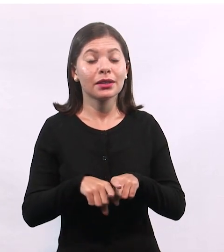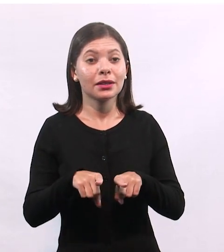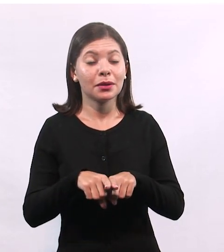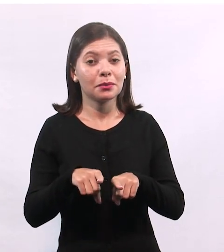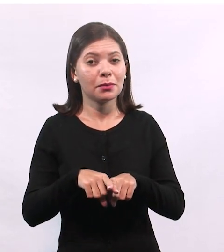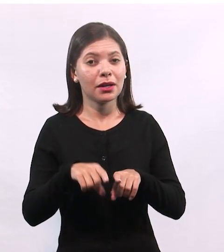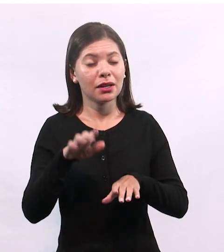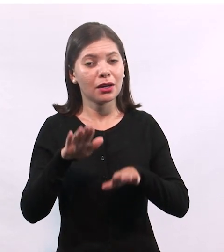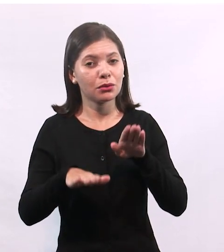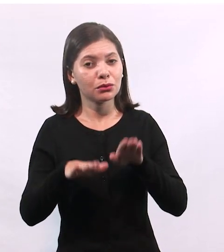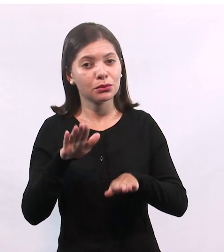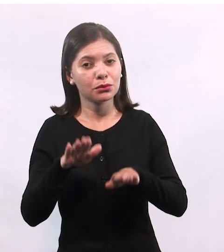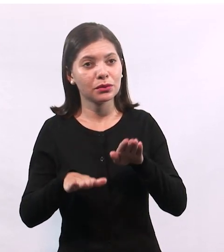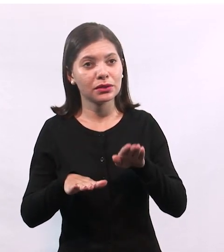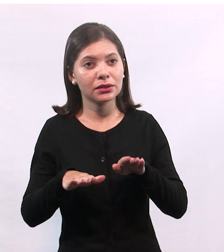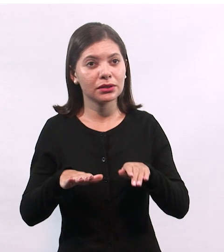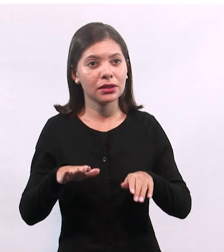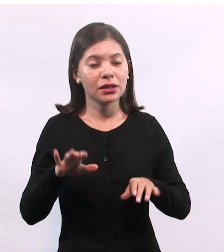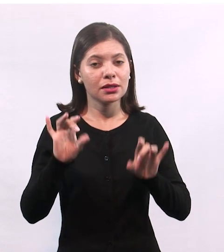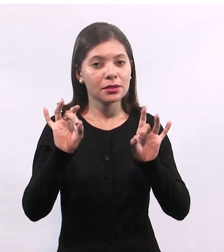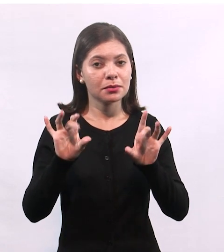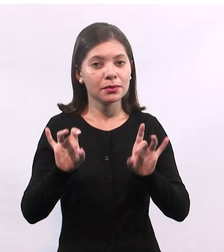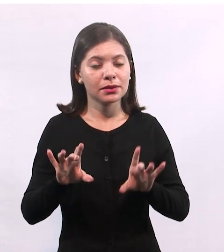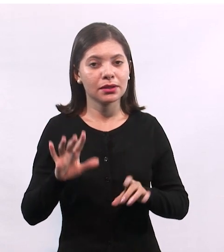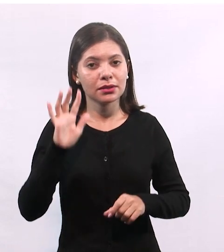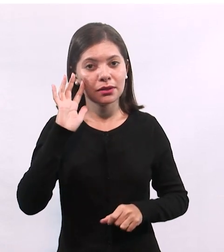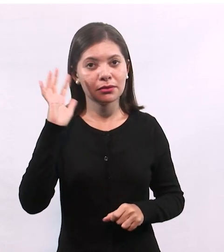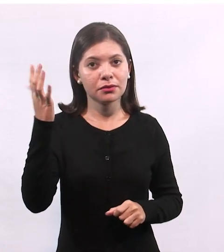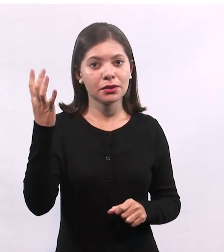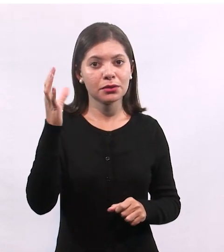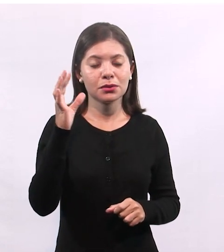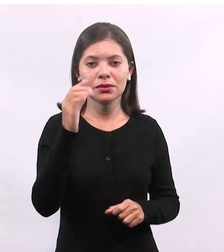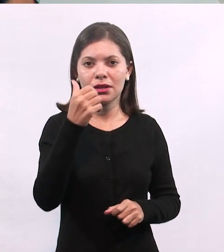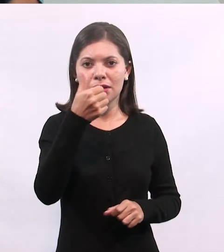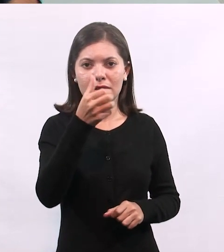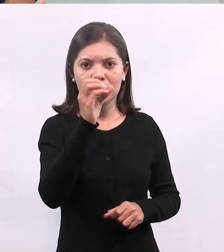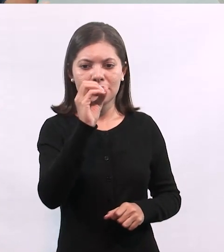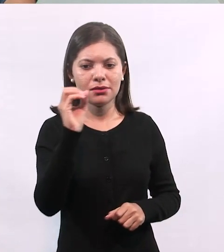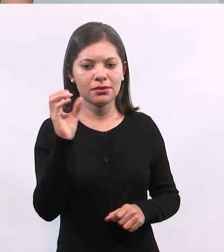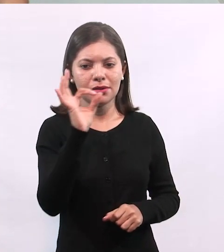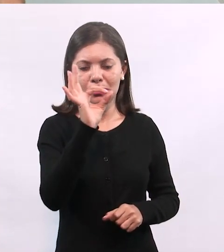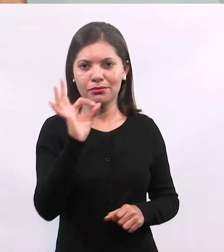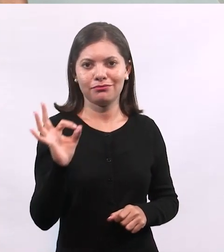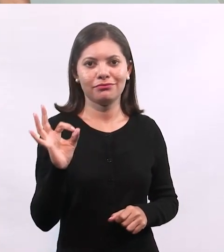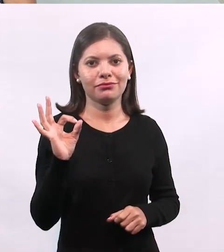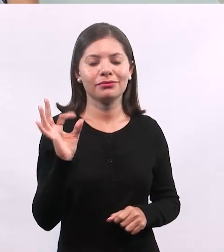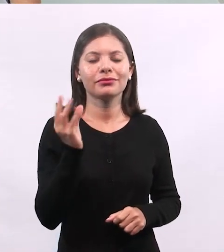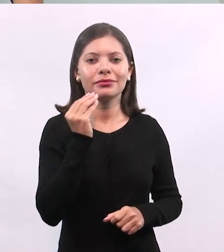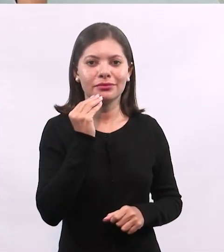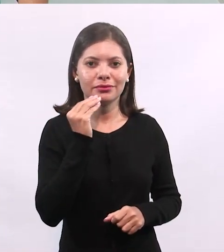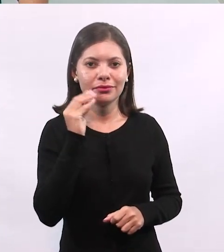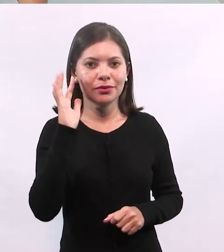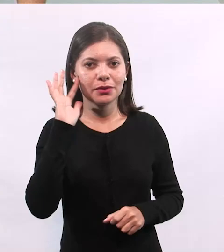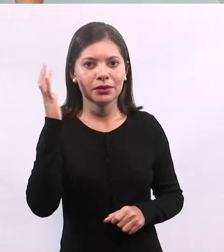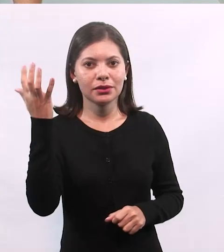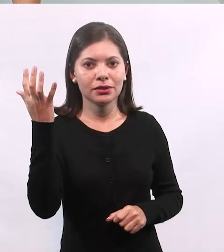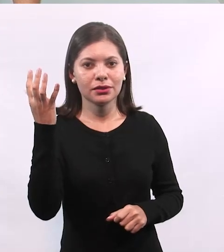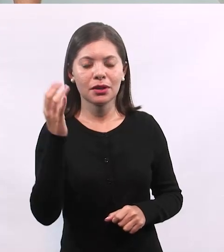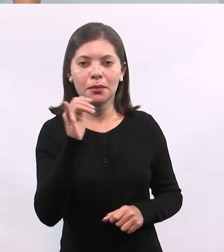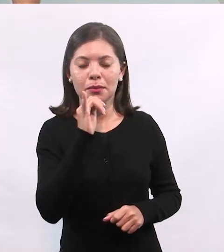Além disso alguns casos especiais ele tem eventos que é 100% chance de acontecer por exemplo